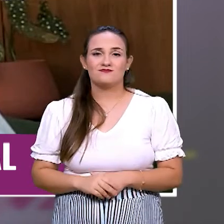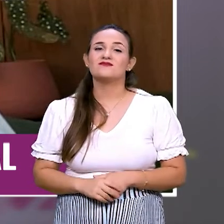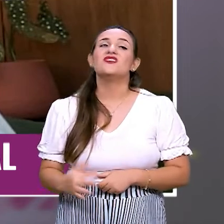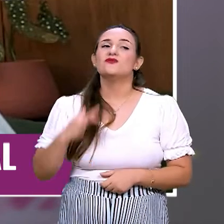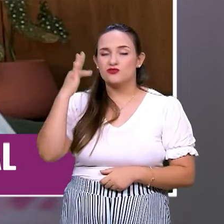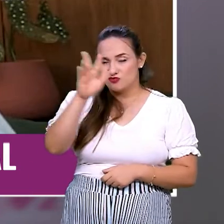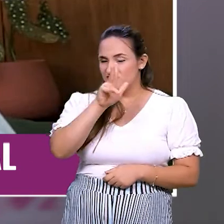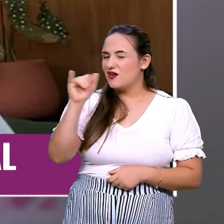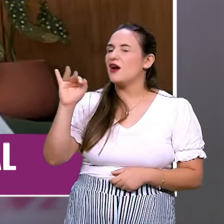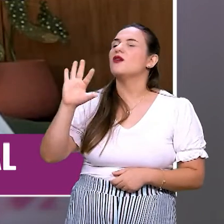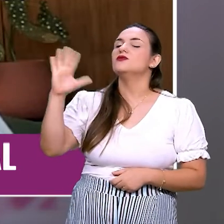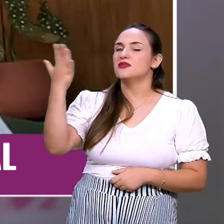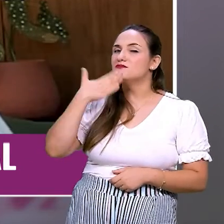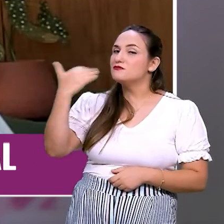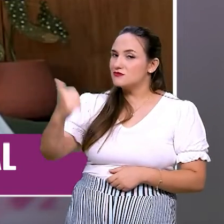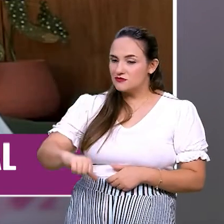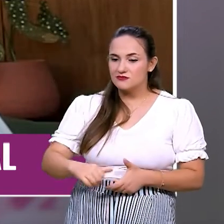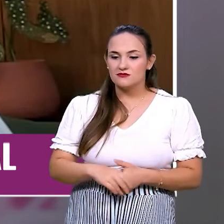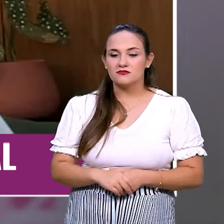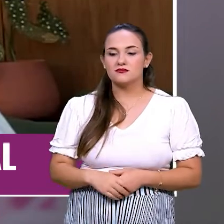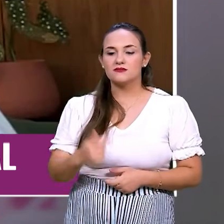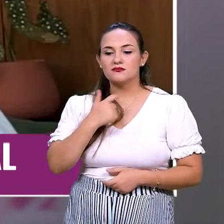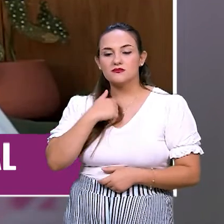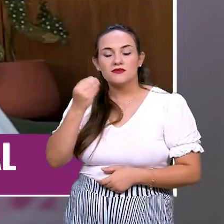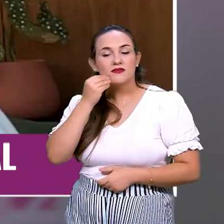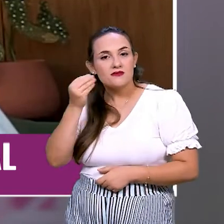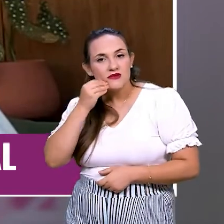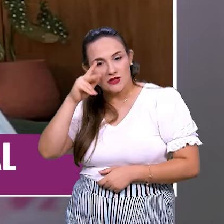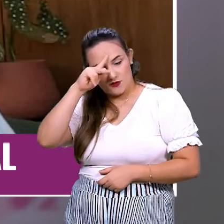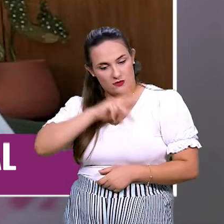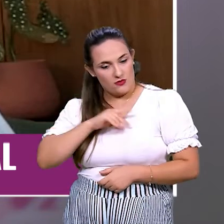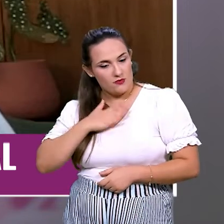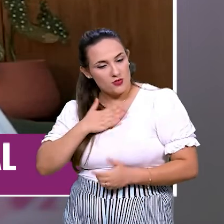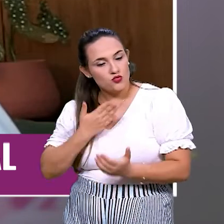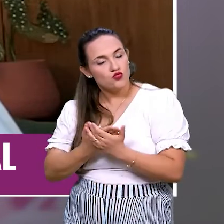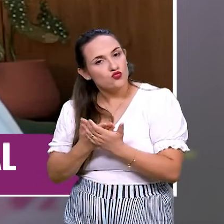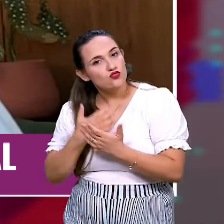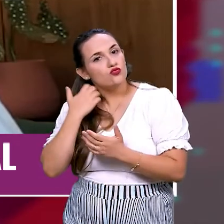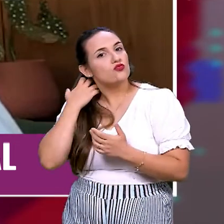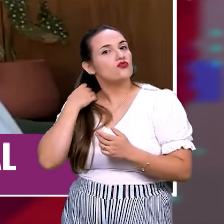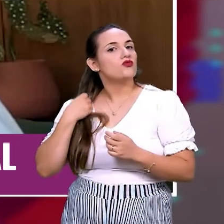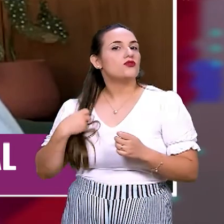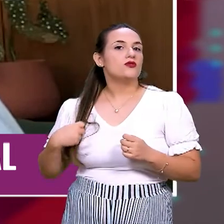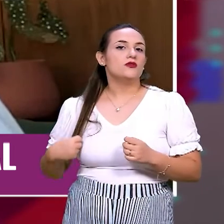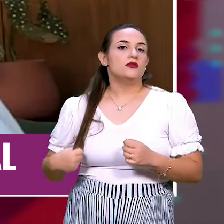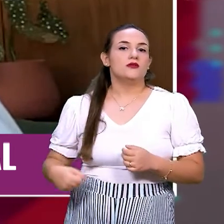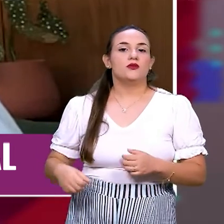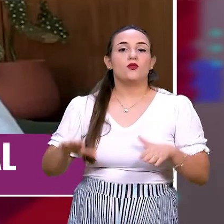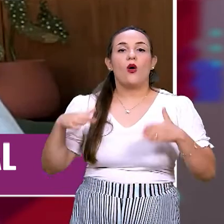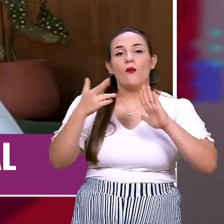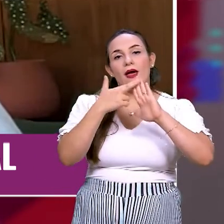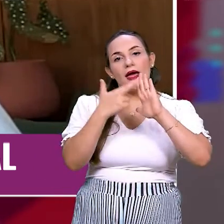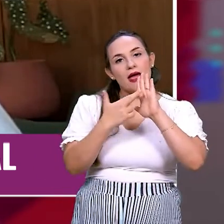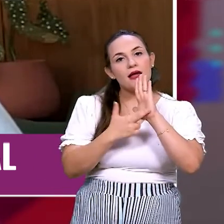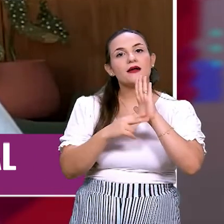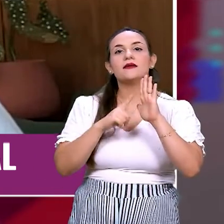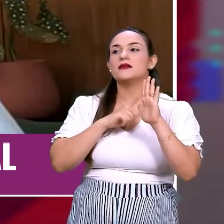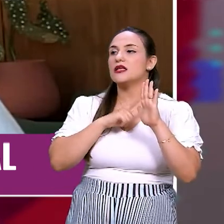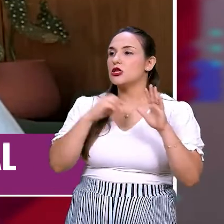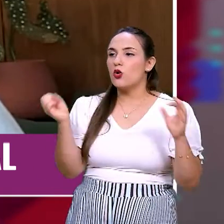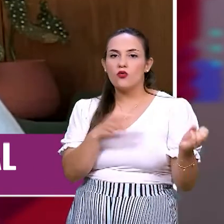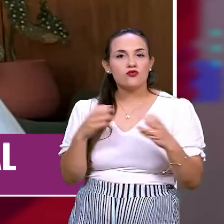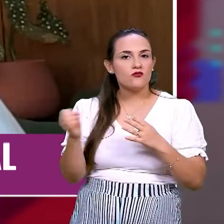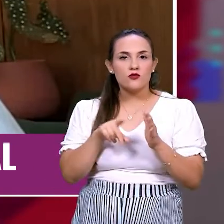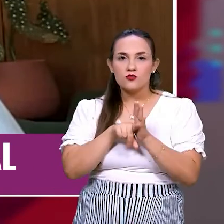conta vai chegar a uma certa hora. Então, eu tento trazer nos meus estudos muito das normas, das coisas